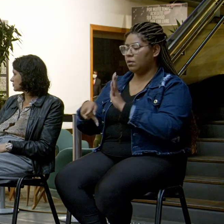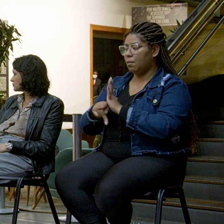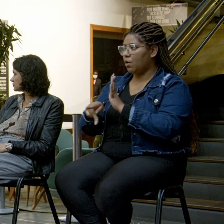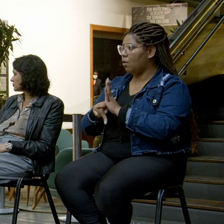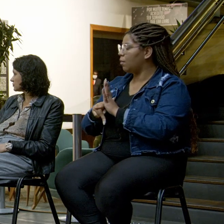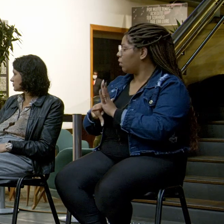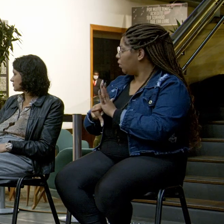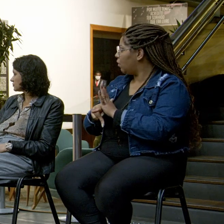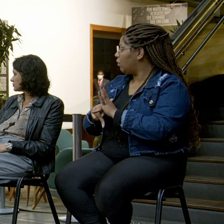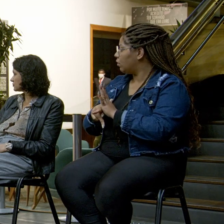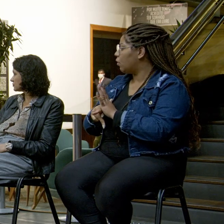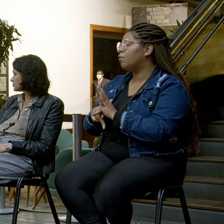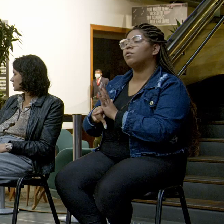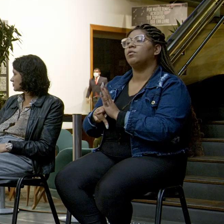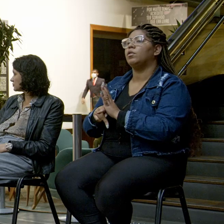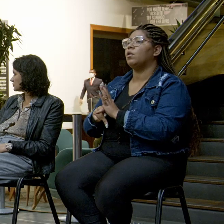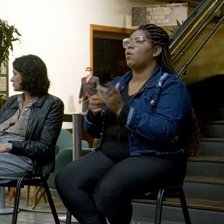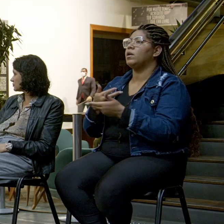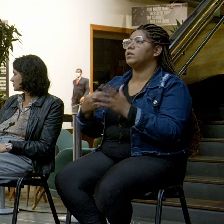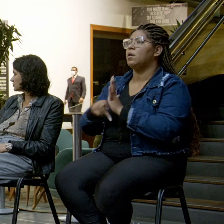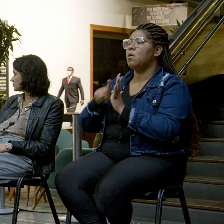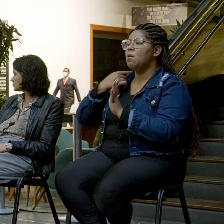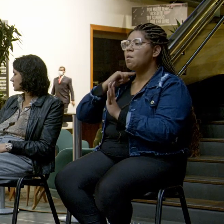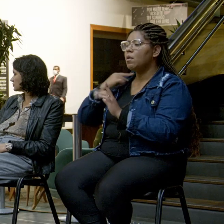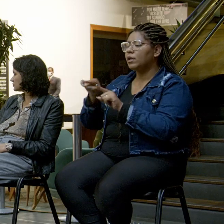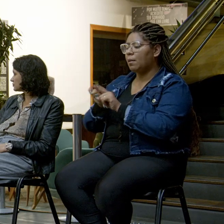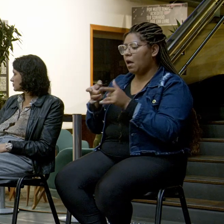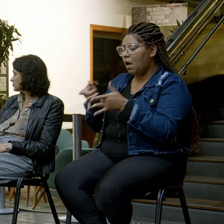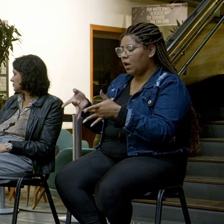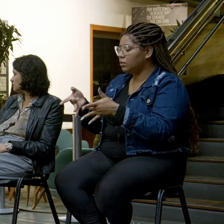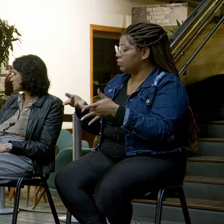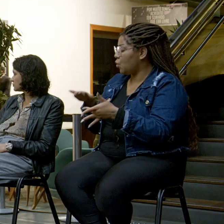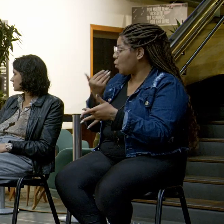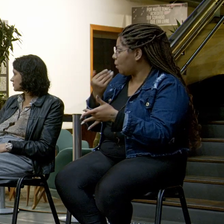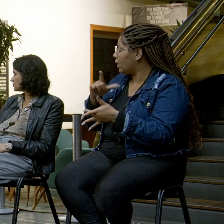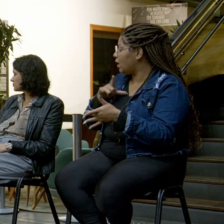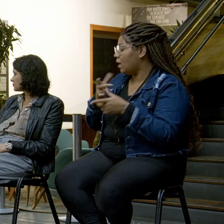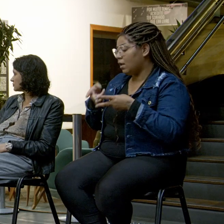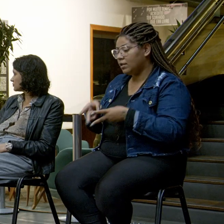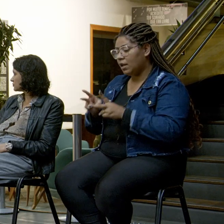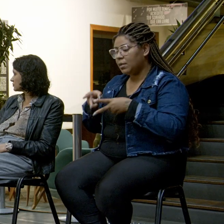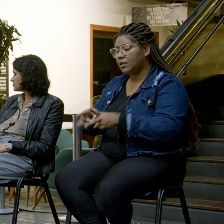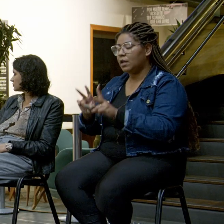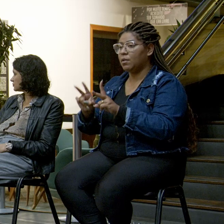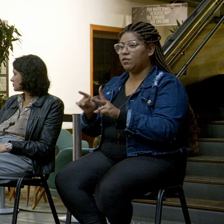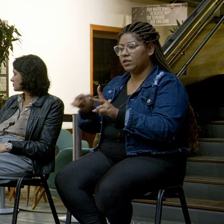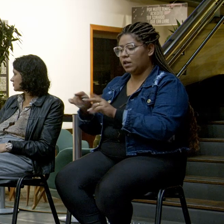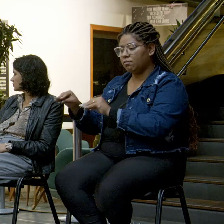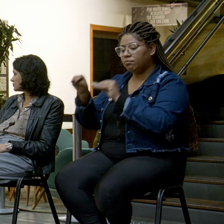não humanos, fungos, decomposição e comida têm ocupado cada vez mais espaço no meio das